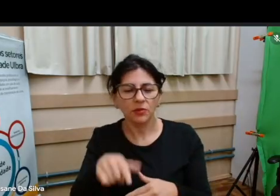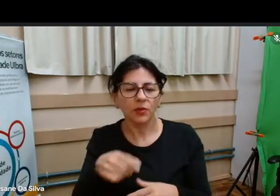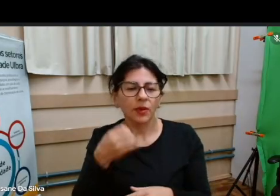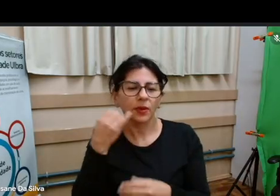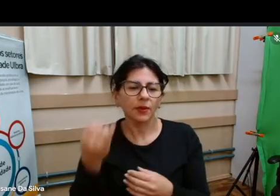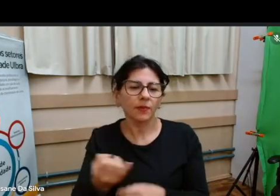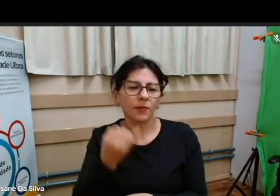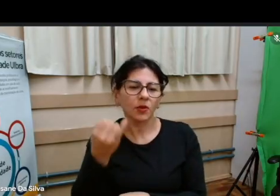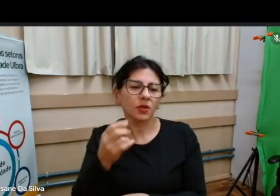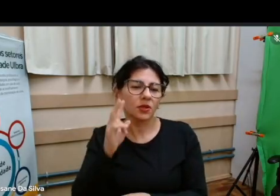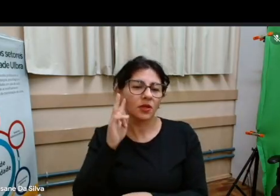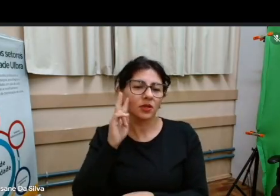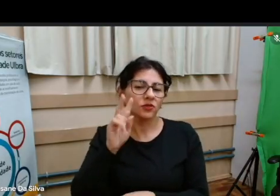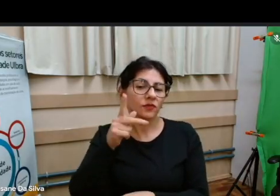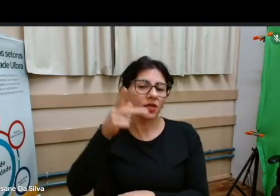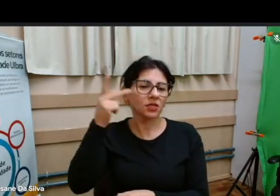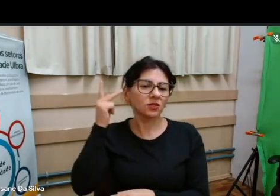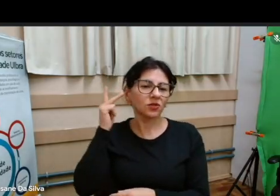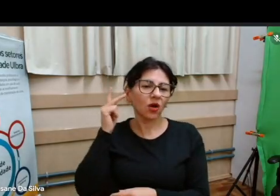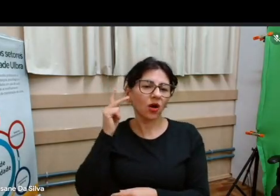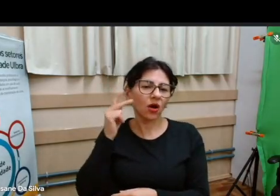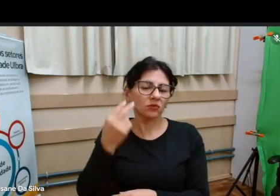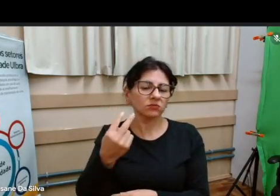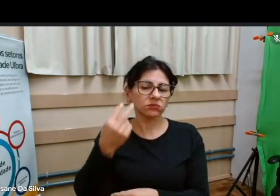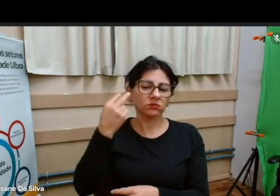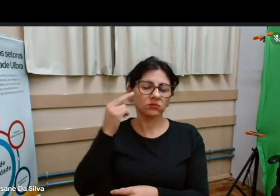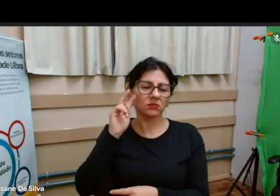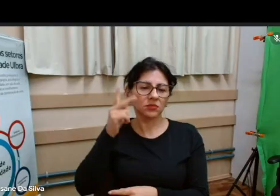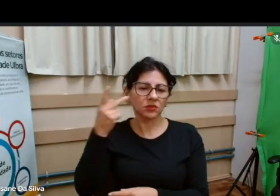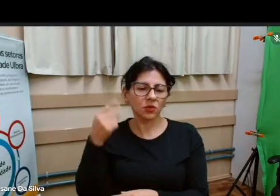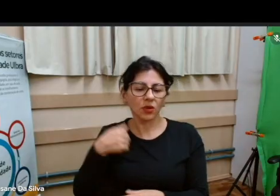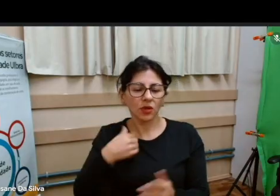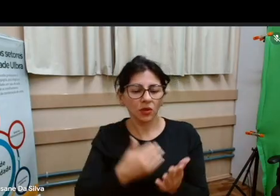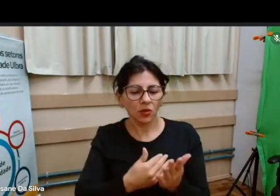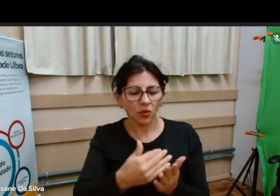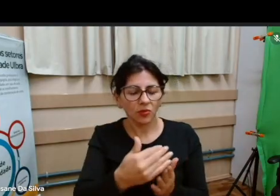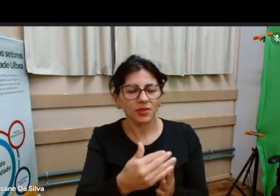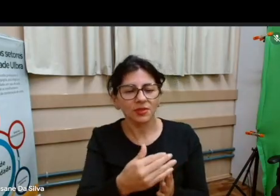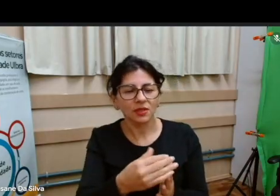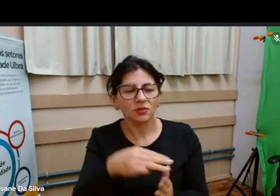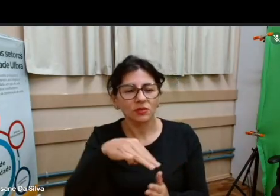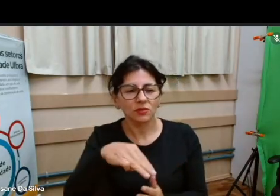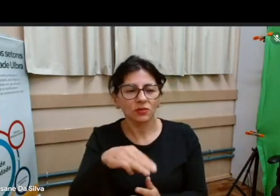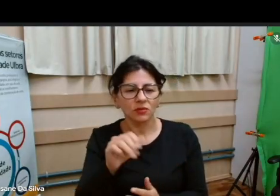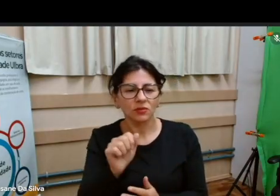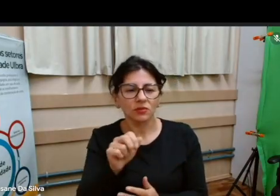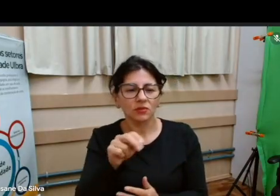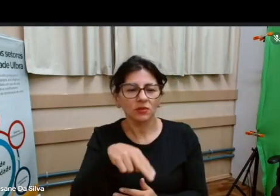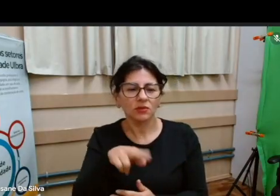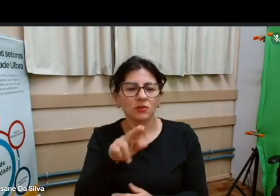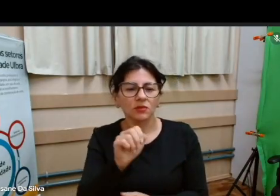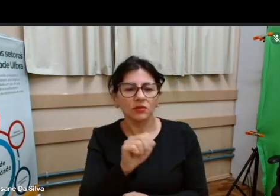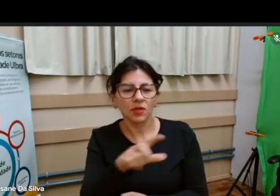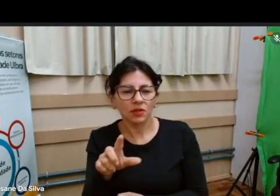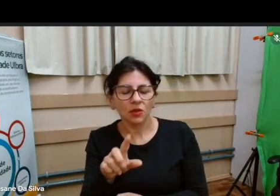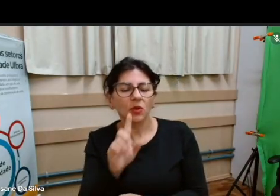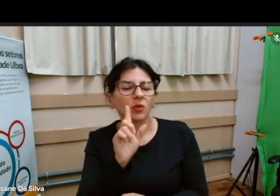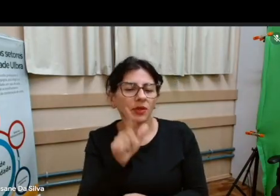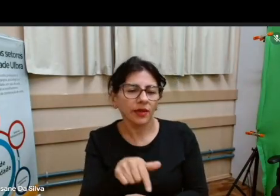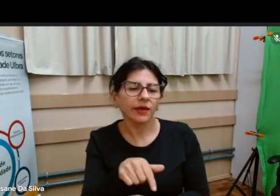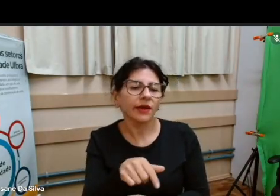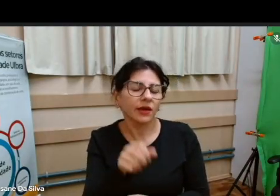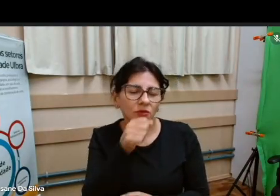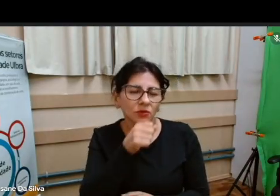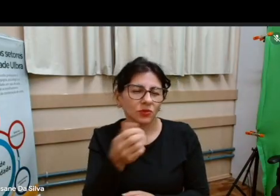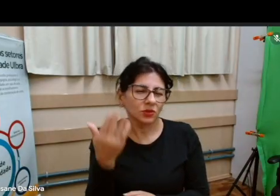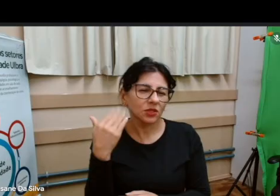histórica para isso e eu comecei nos manuais mesmo né que eram os antigos tutoriais de dança que a gente